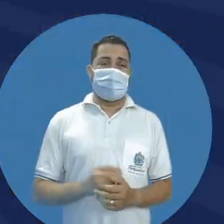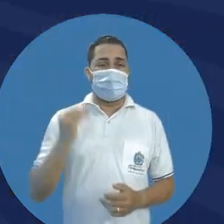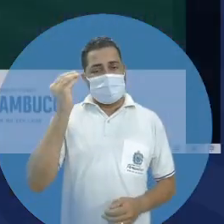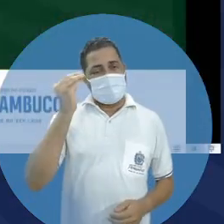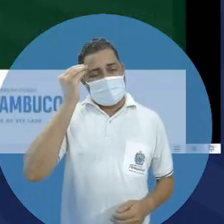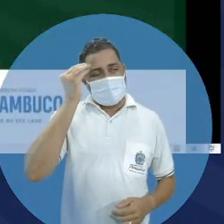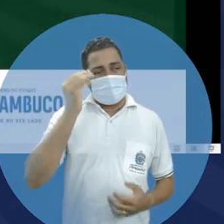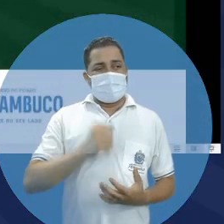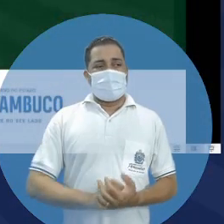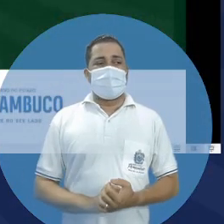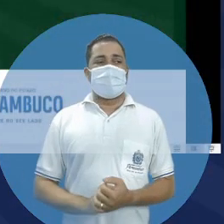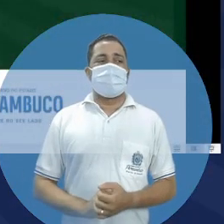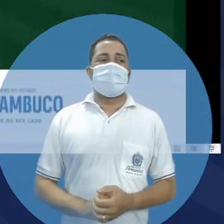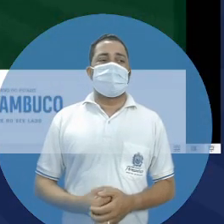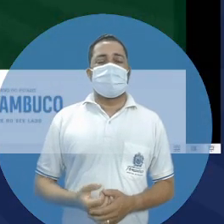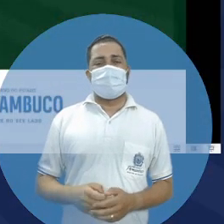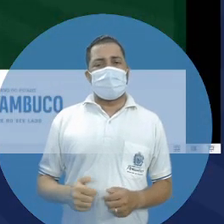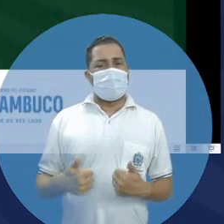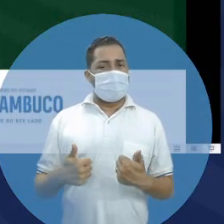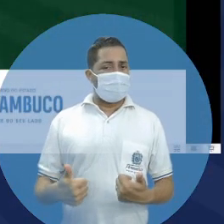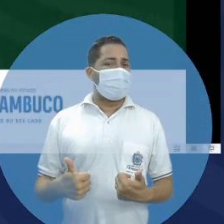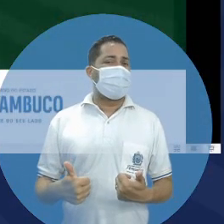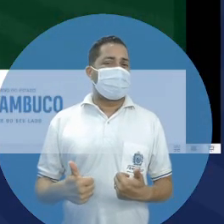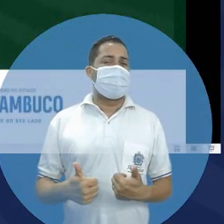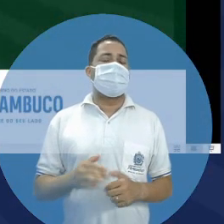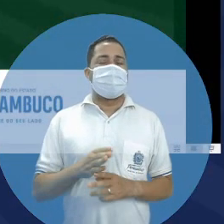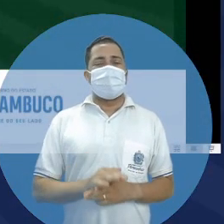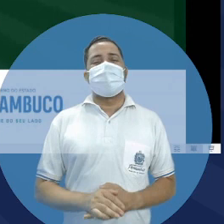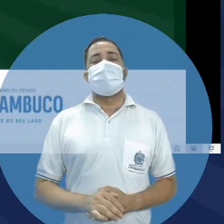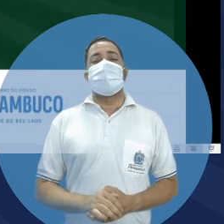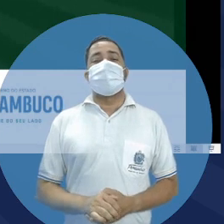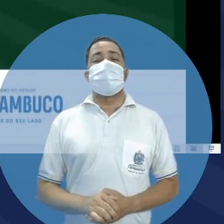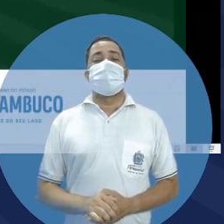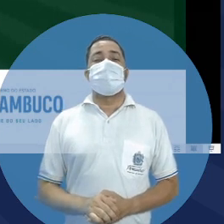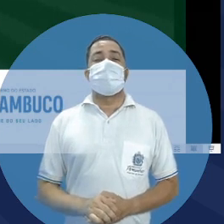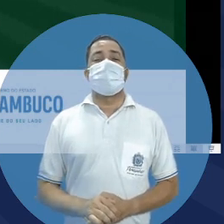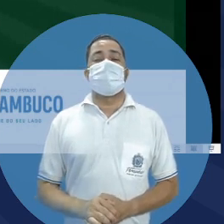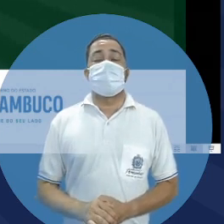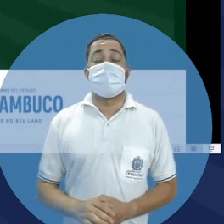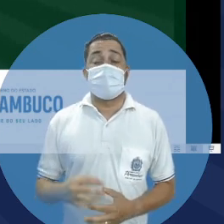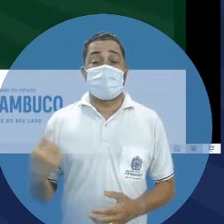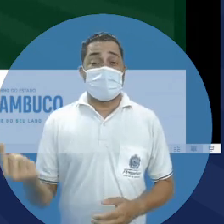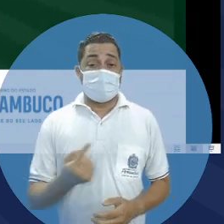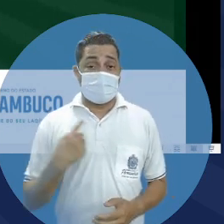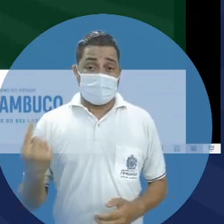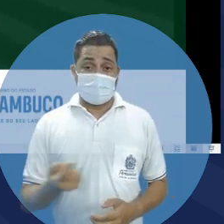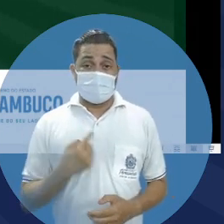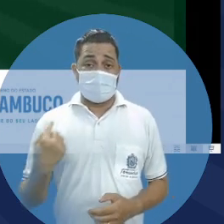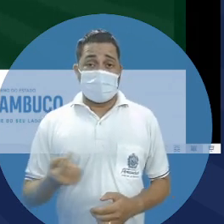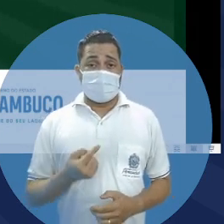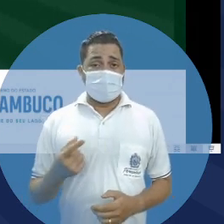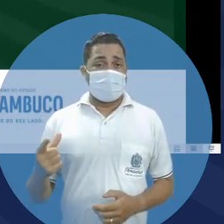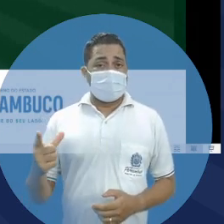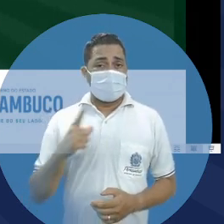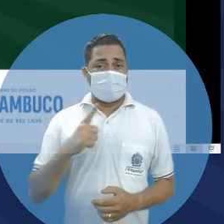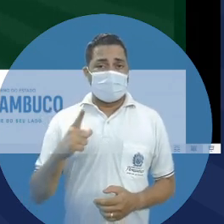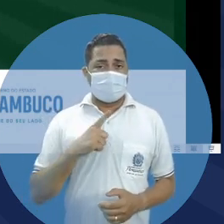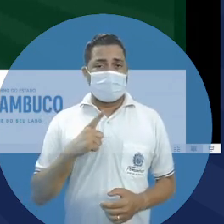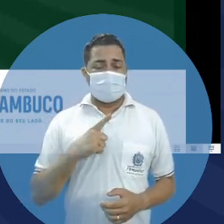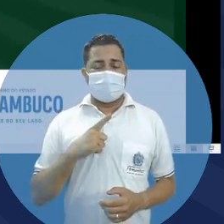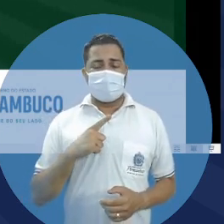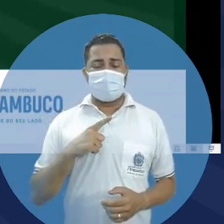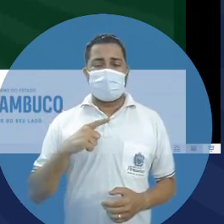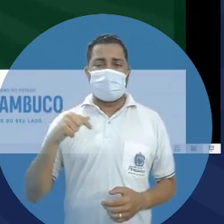experiência bem positiva, bem bacana que nós estamos tendo, não é, na